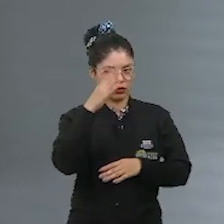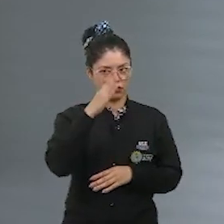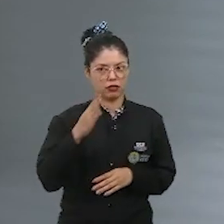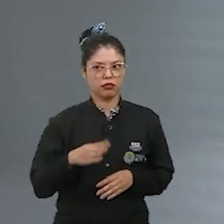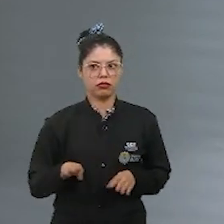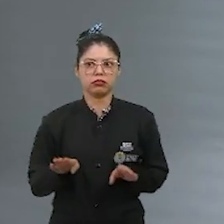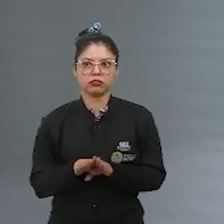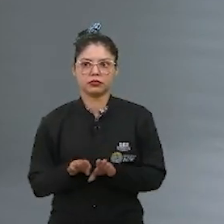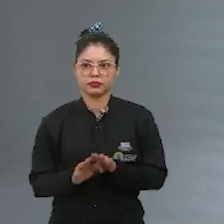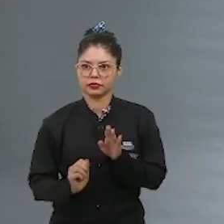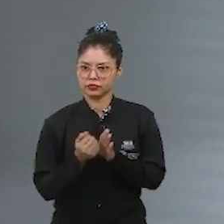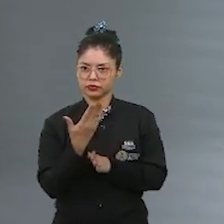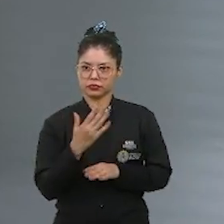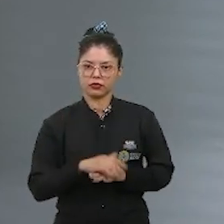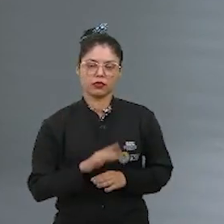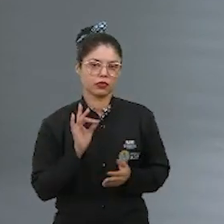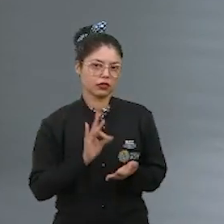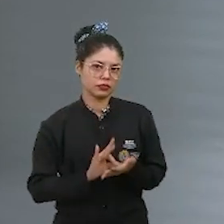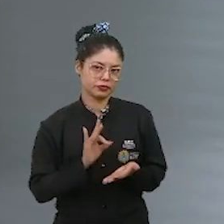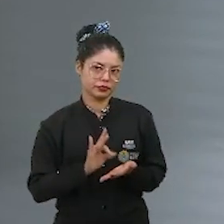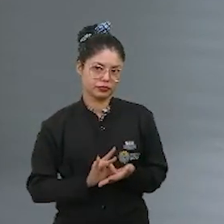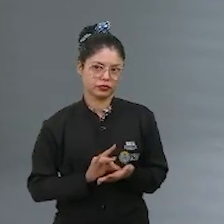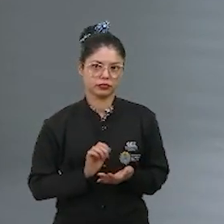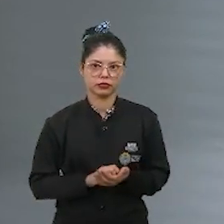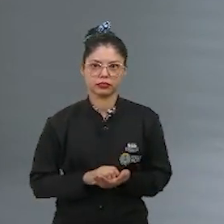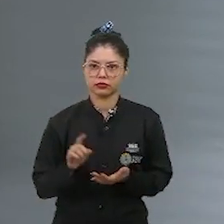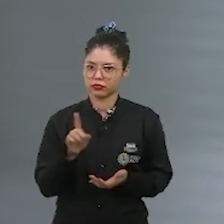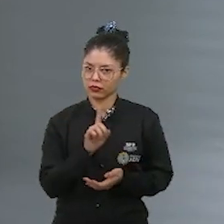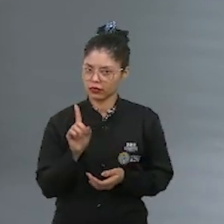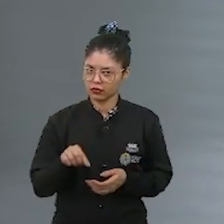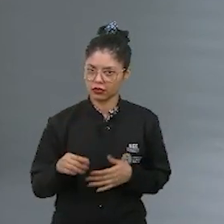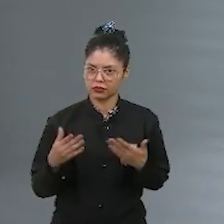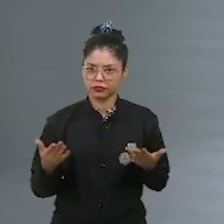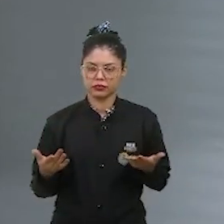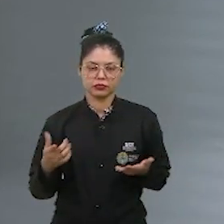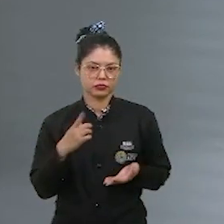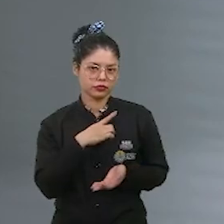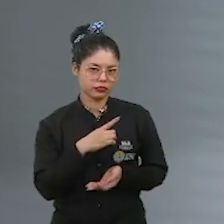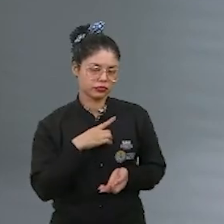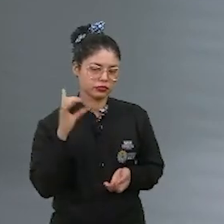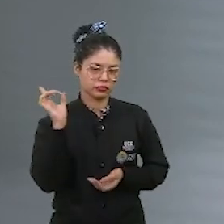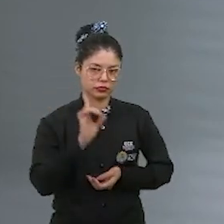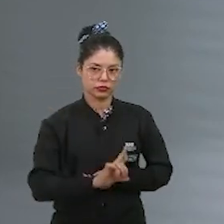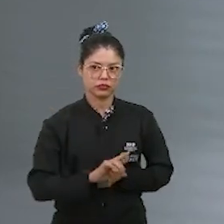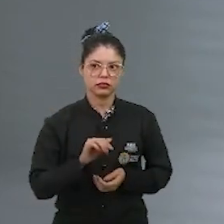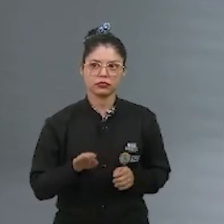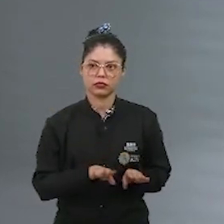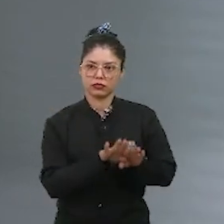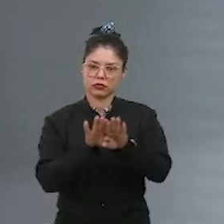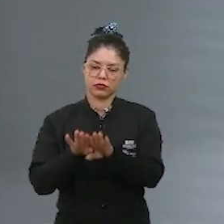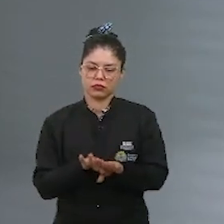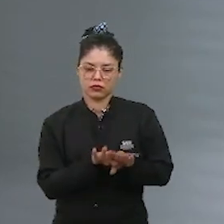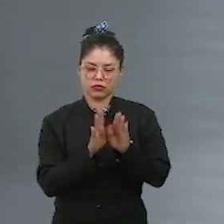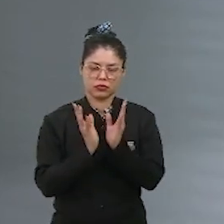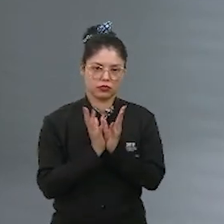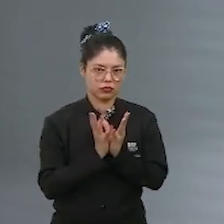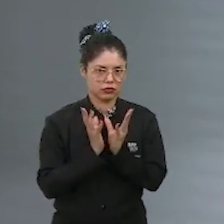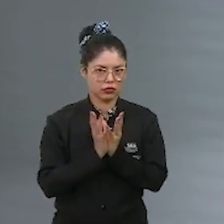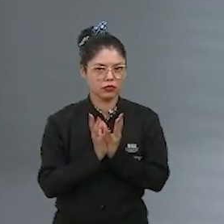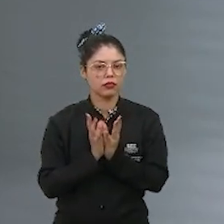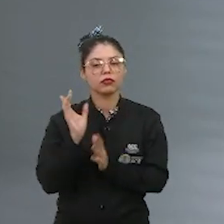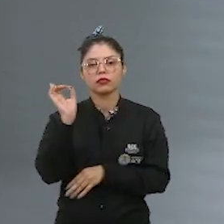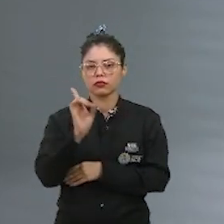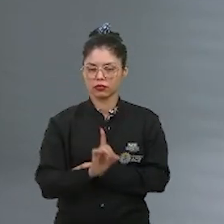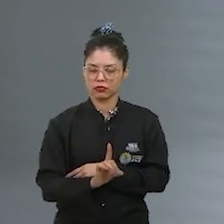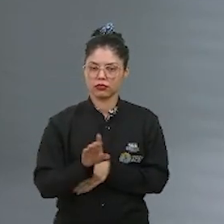brasileiros por origem. Na verdade, não é, né, gente? Existem direitos para todos os grupos, existem